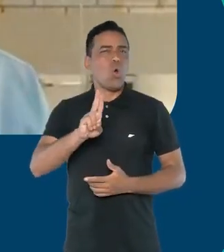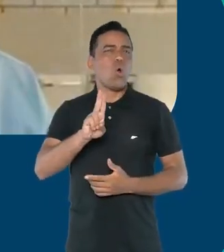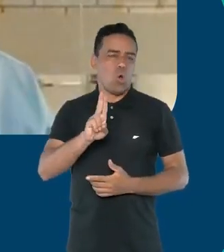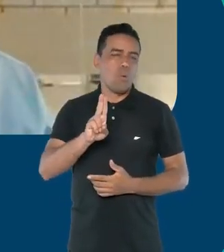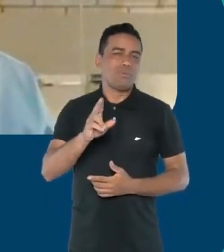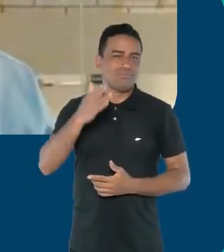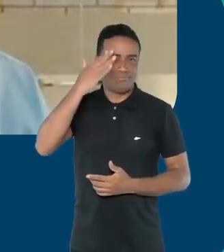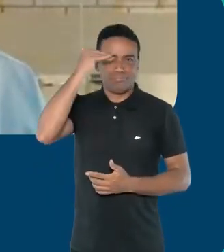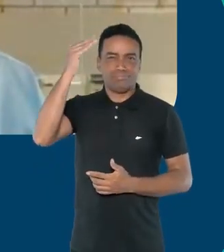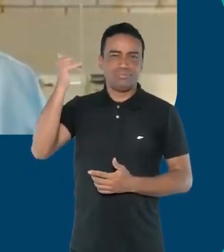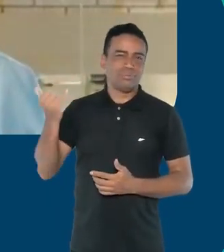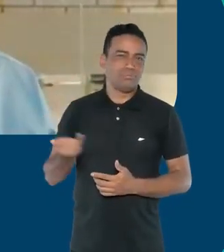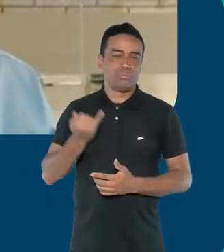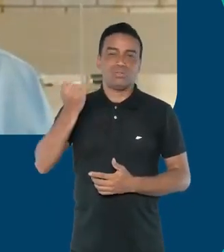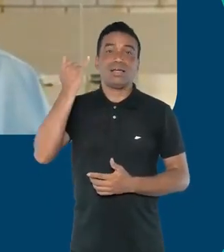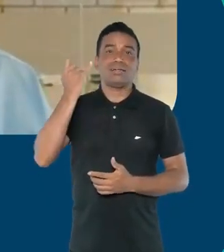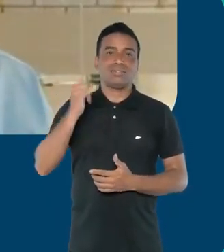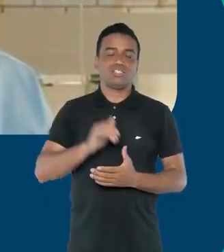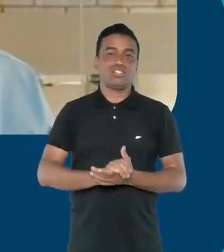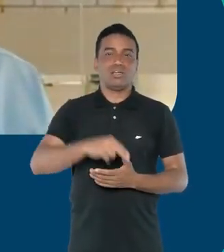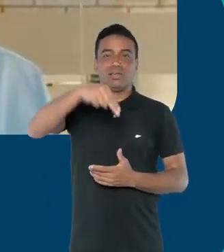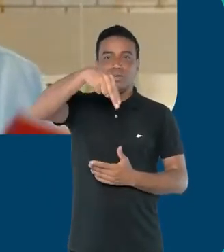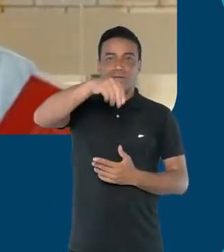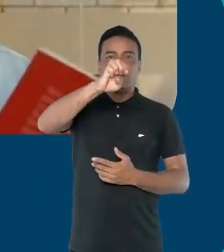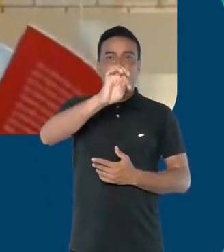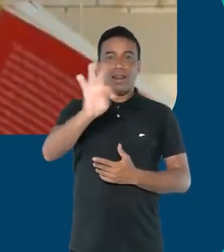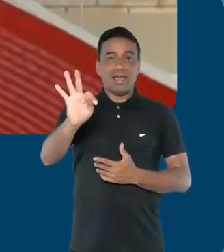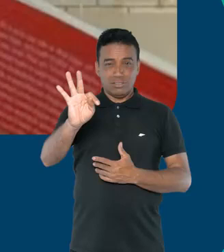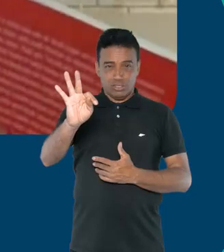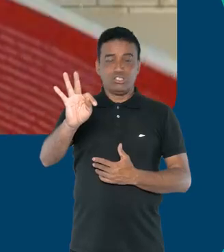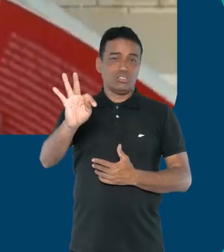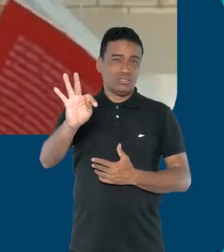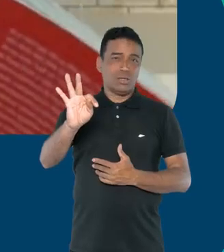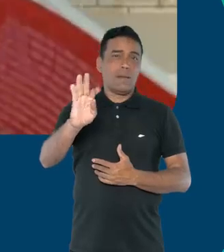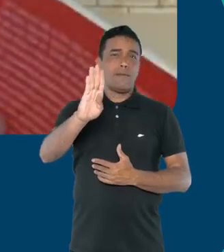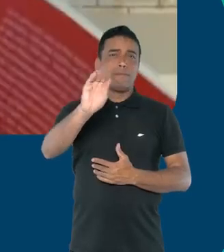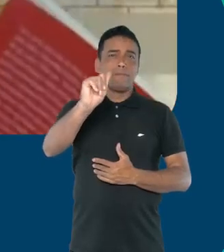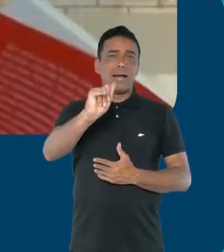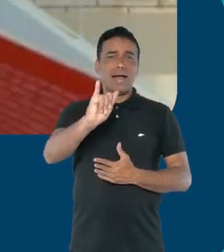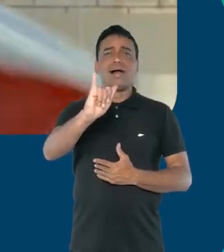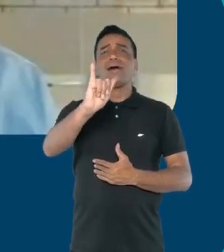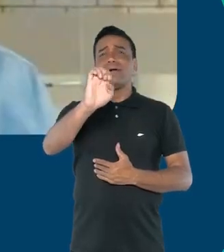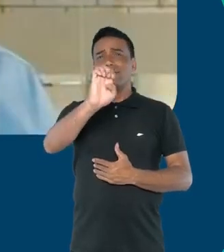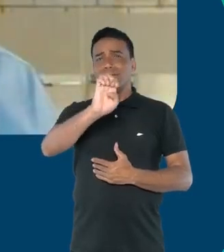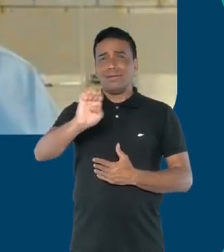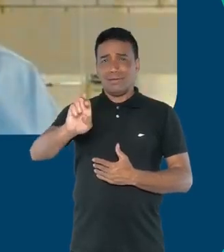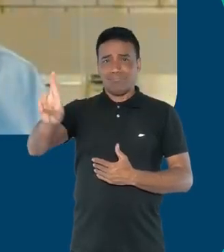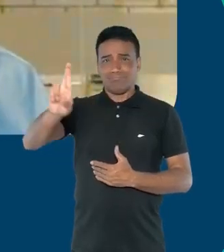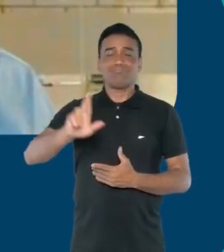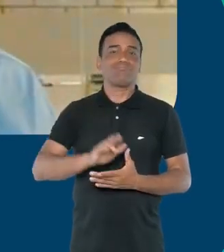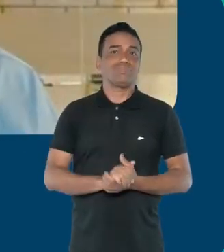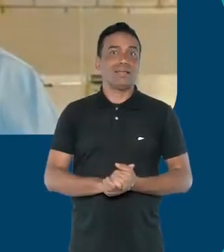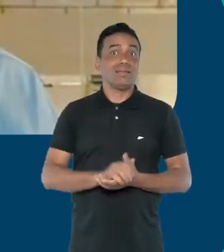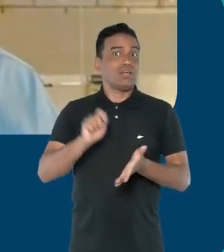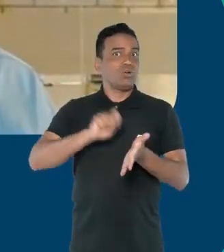nome importante. Sim, a Annette Bayer, né, que escreveu